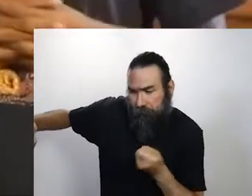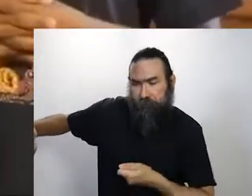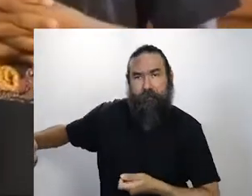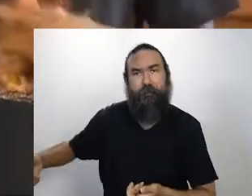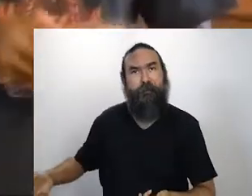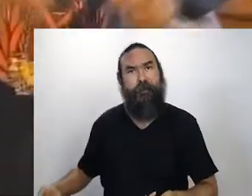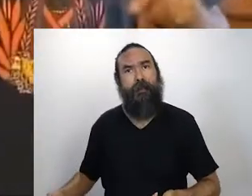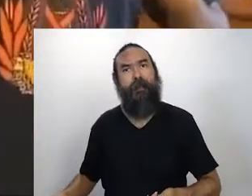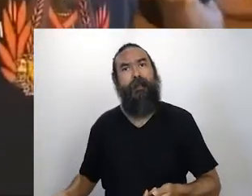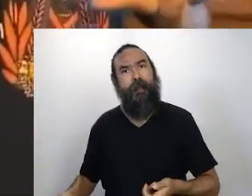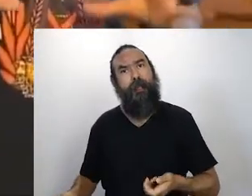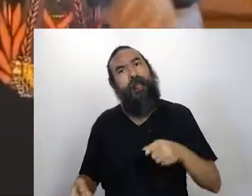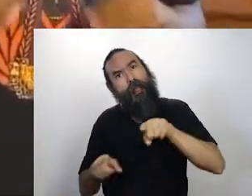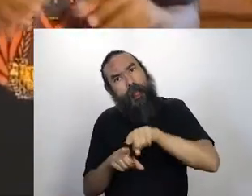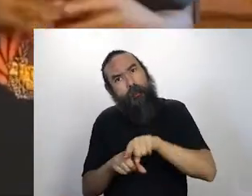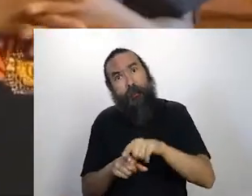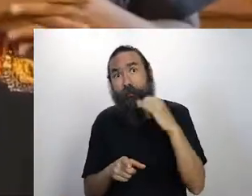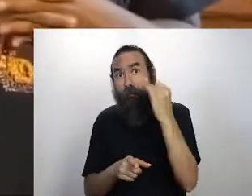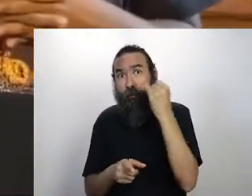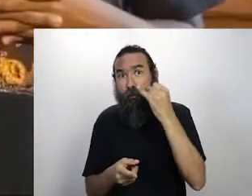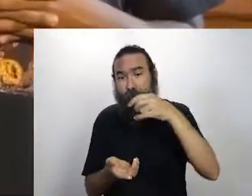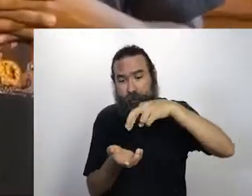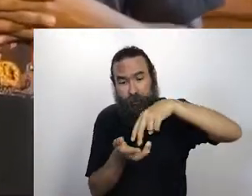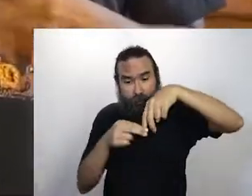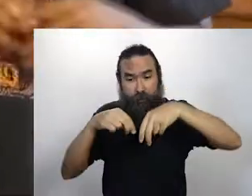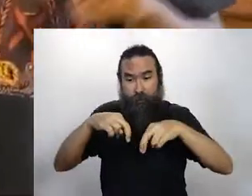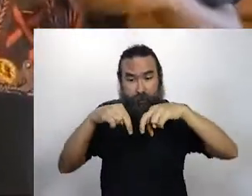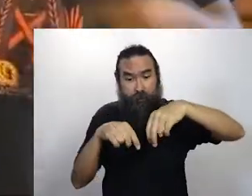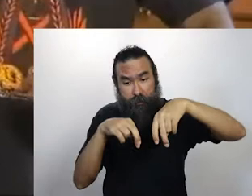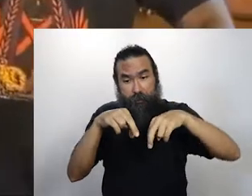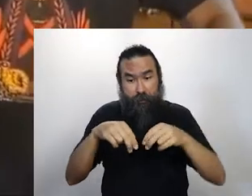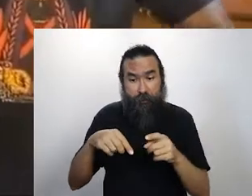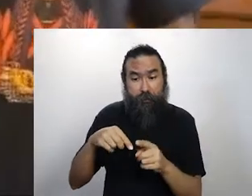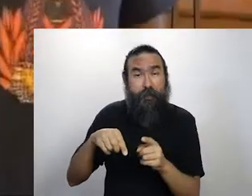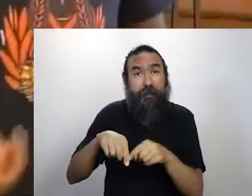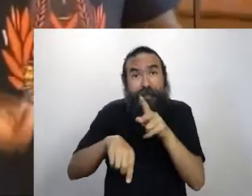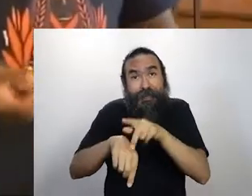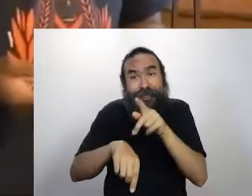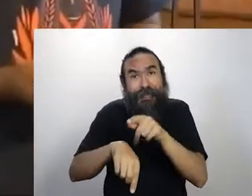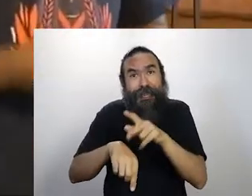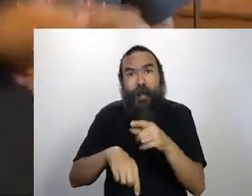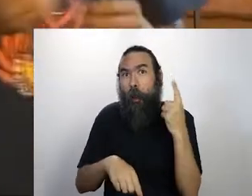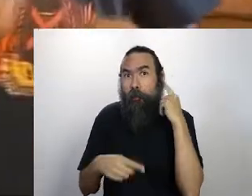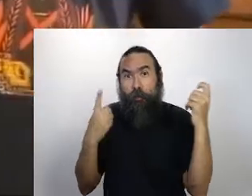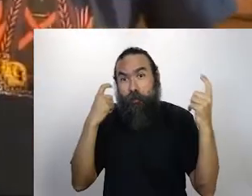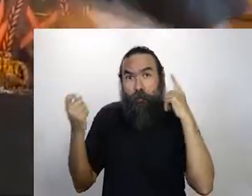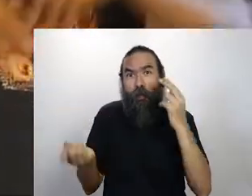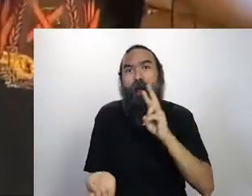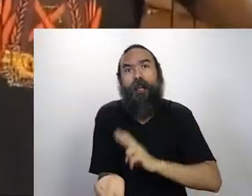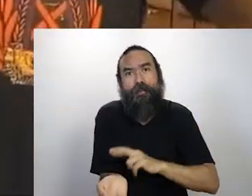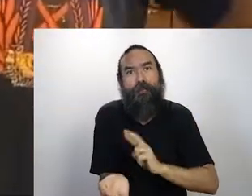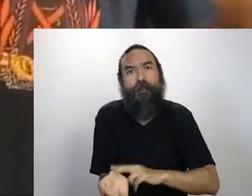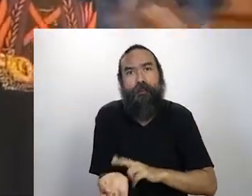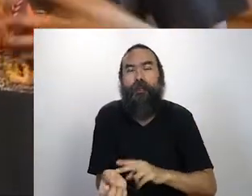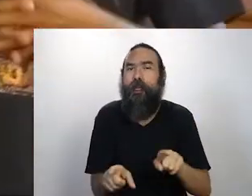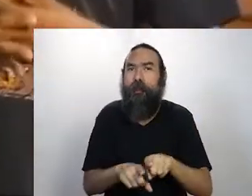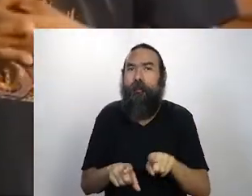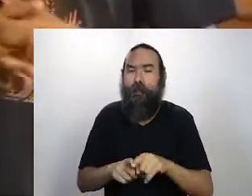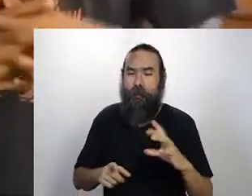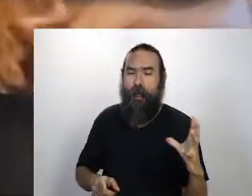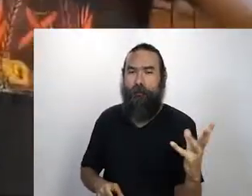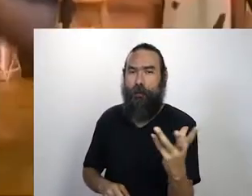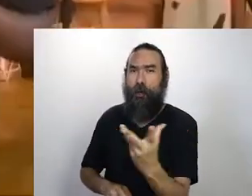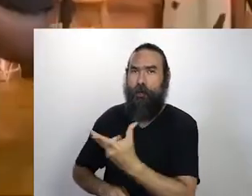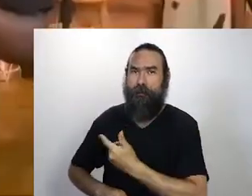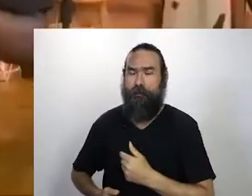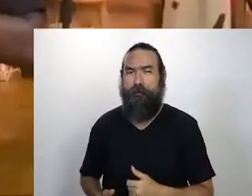surdo e também é a dança que é o sapateado, né, que é os pés no chão e descalço. Então eles fazem essa dança maravilhosa